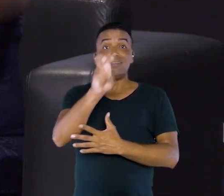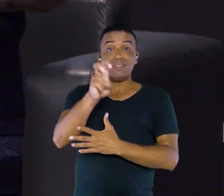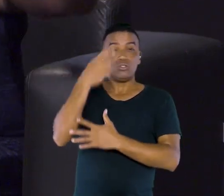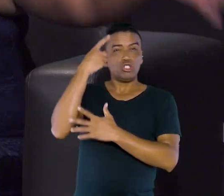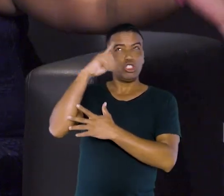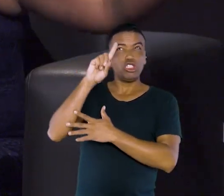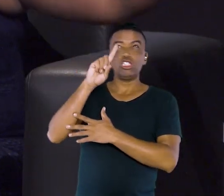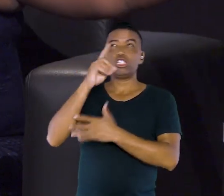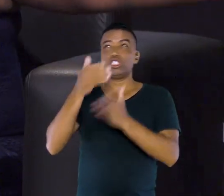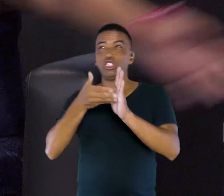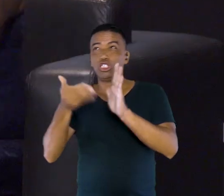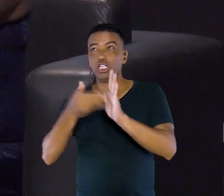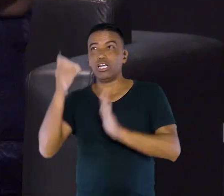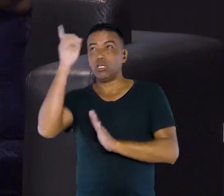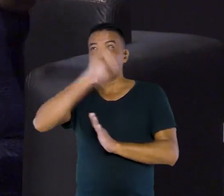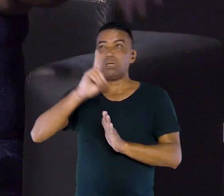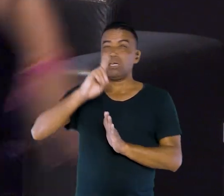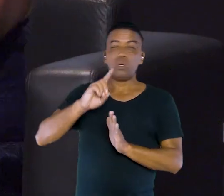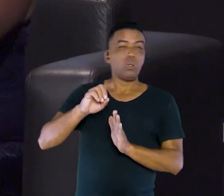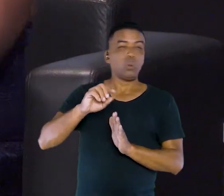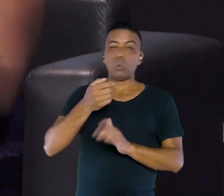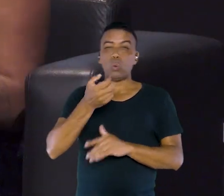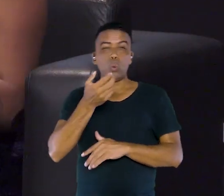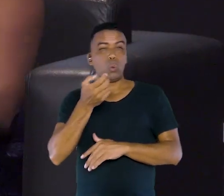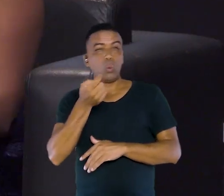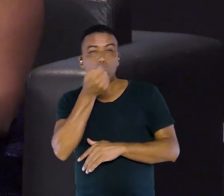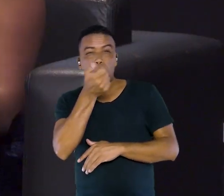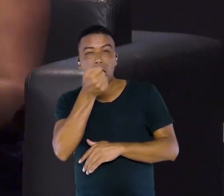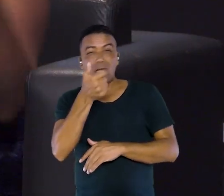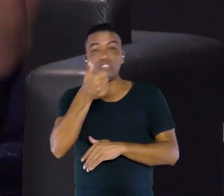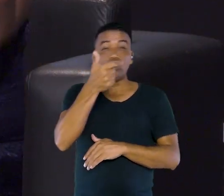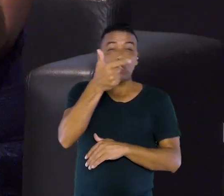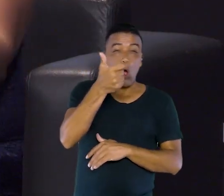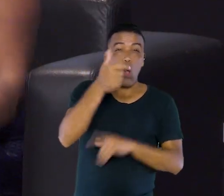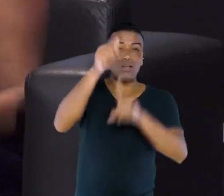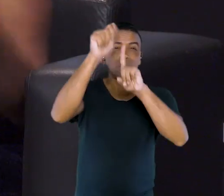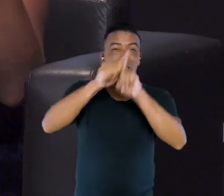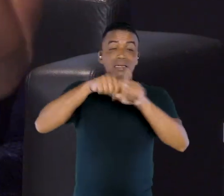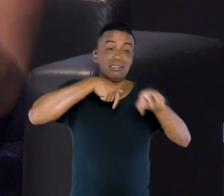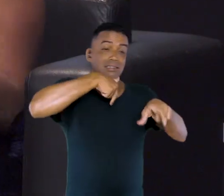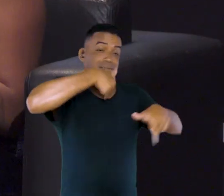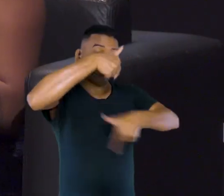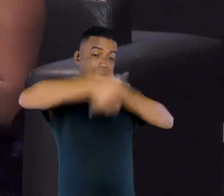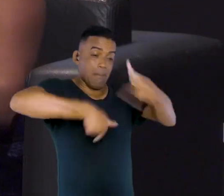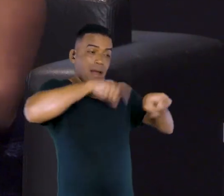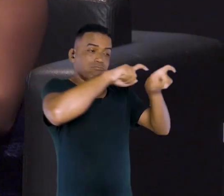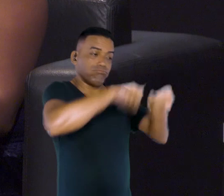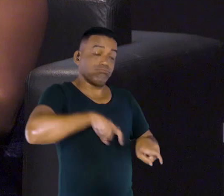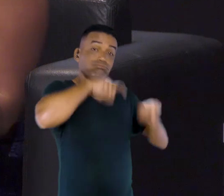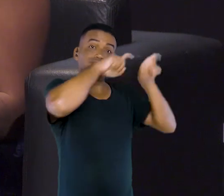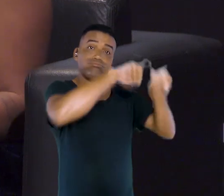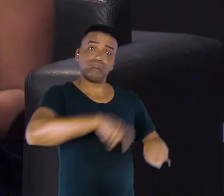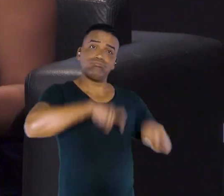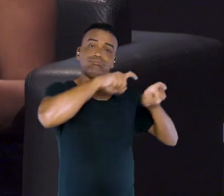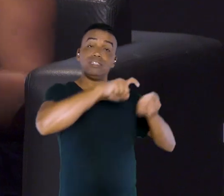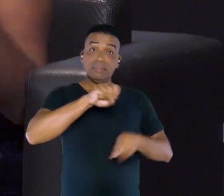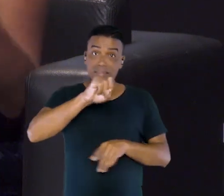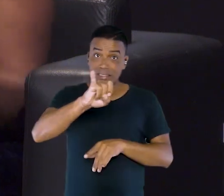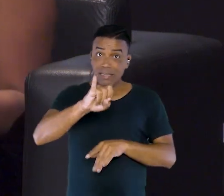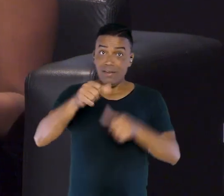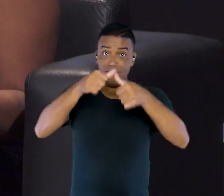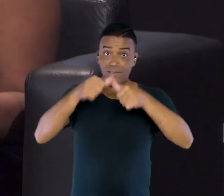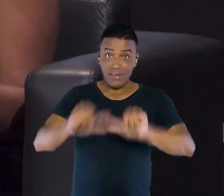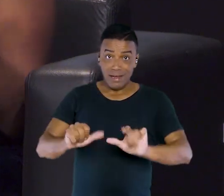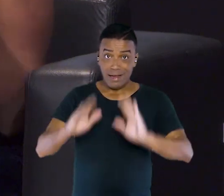os domingos, deve estar... quase 12 meses trabalhando na roça. E se